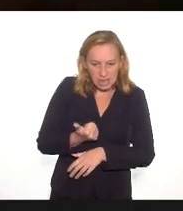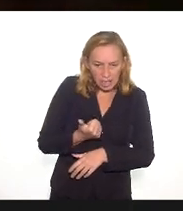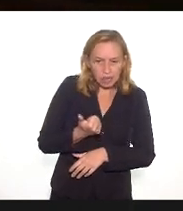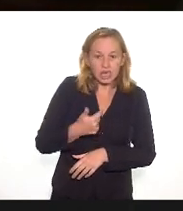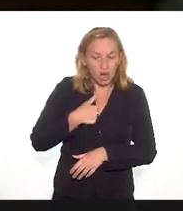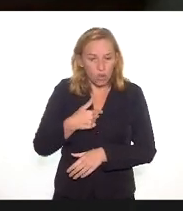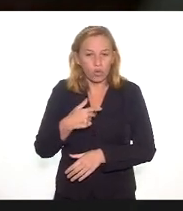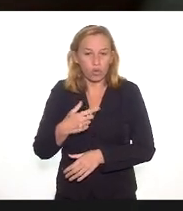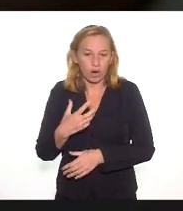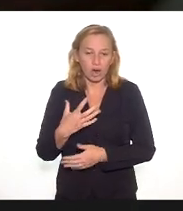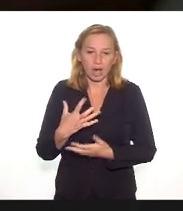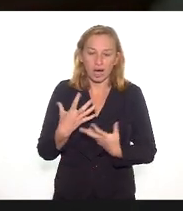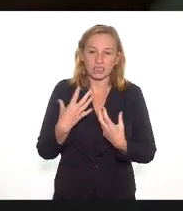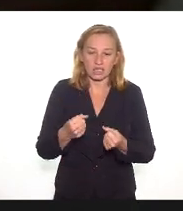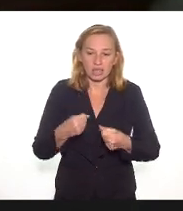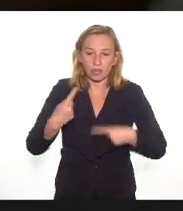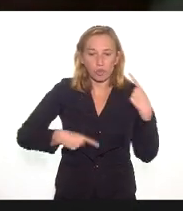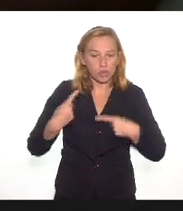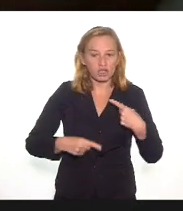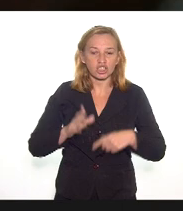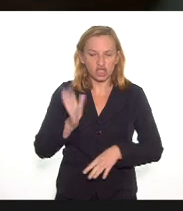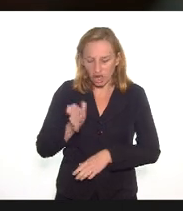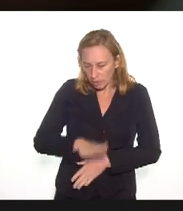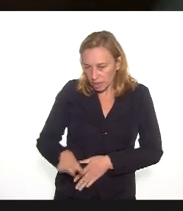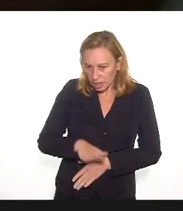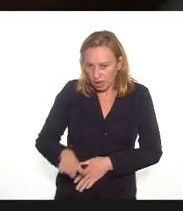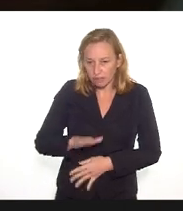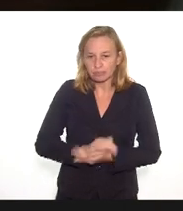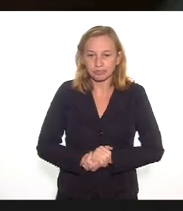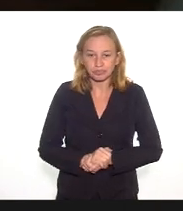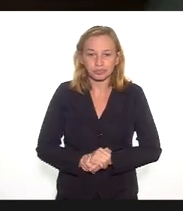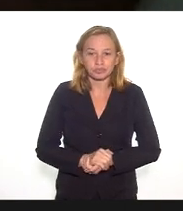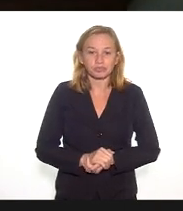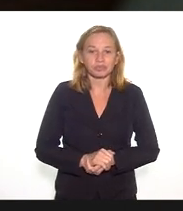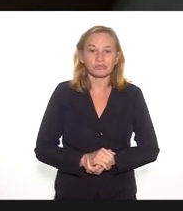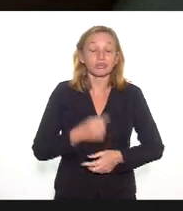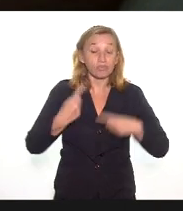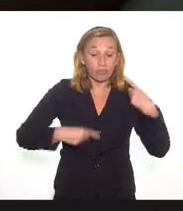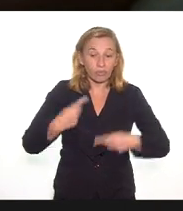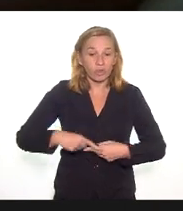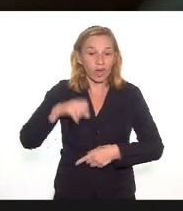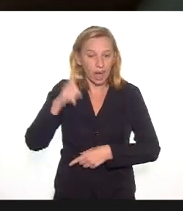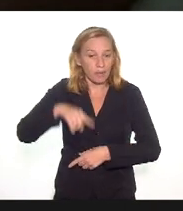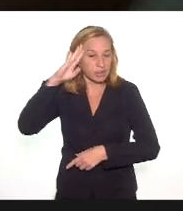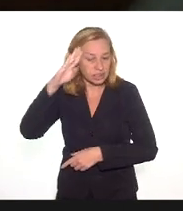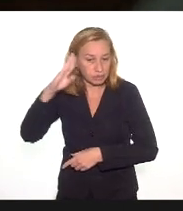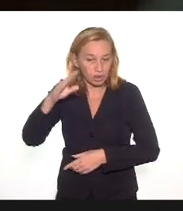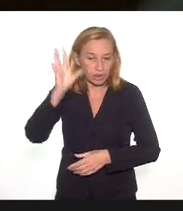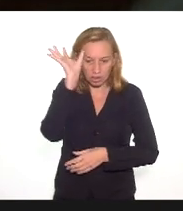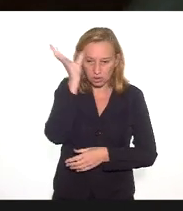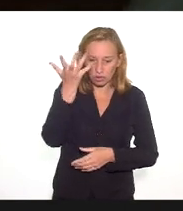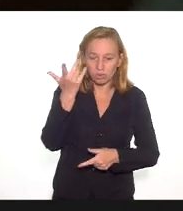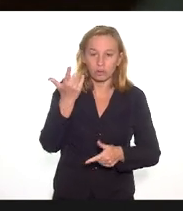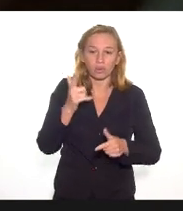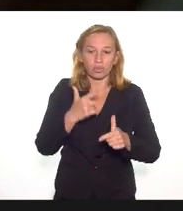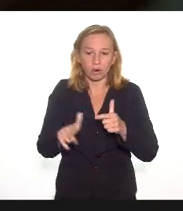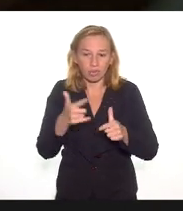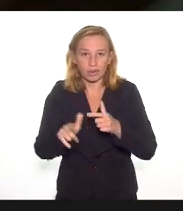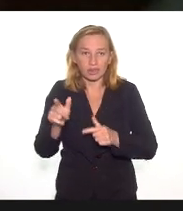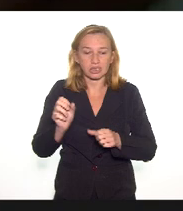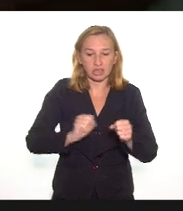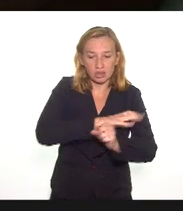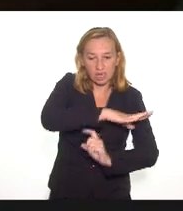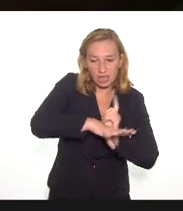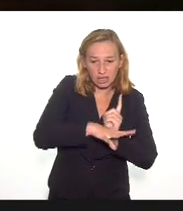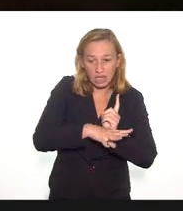desde garotinho. Não é isso? Não criminalizo a política. Acho que a política é fundamental para resolver os problemas da sociedade.